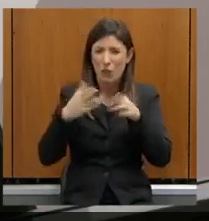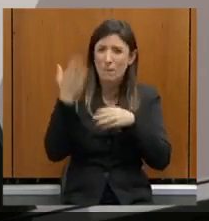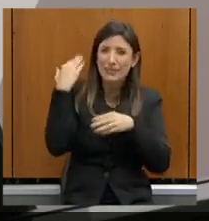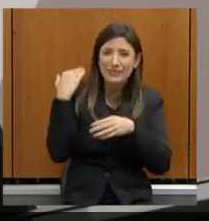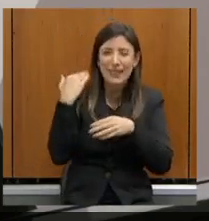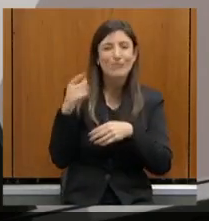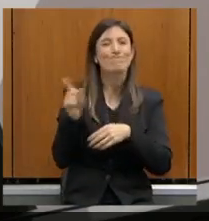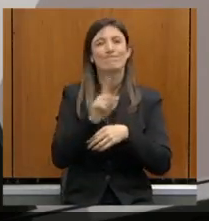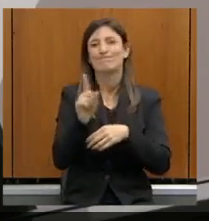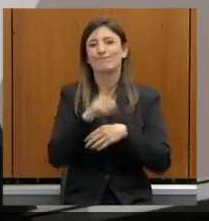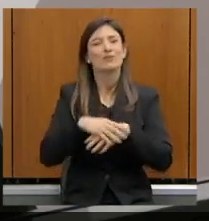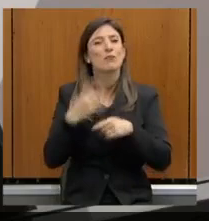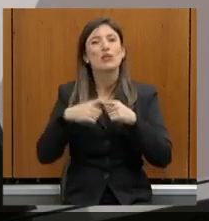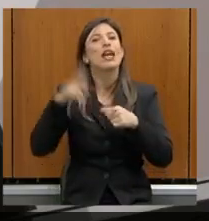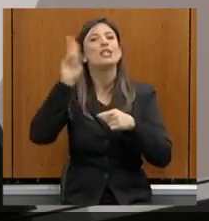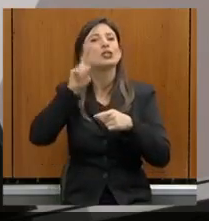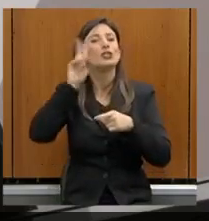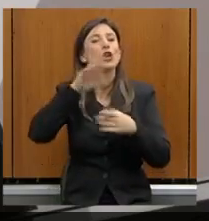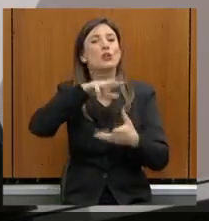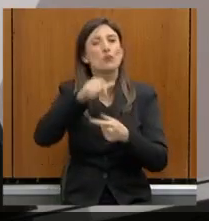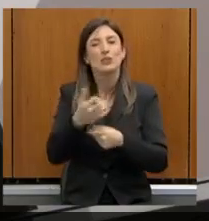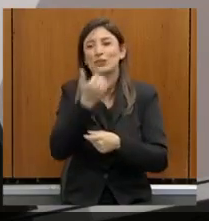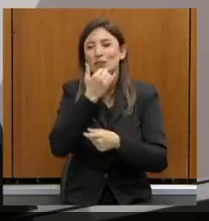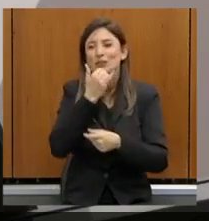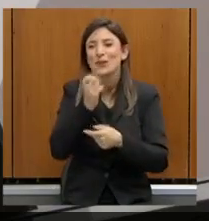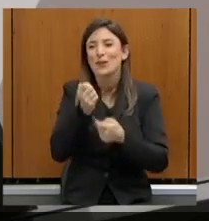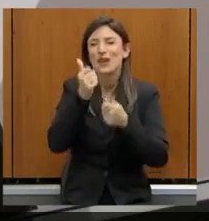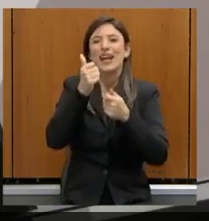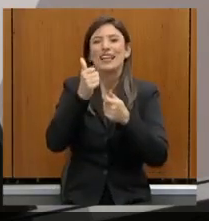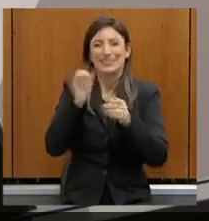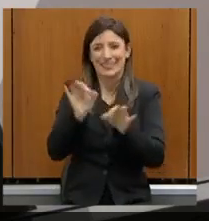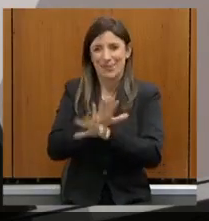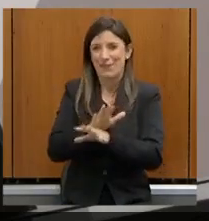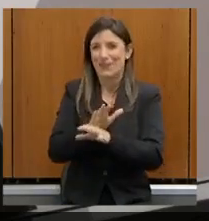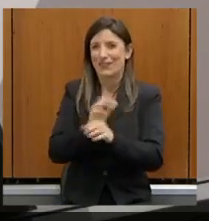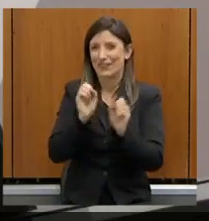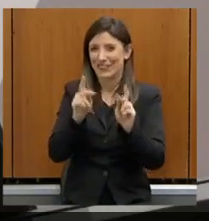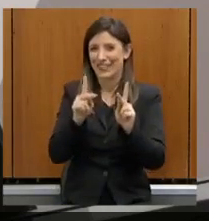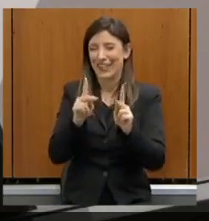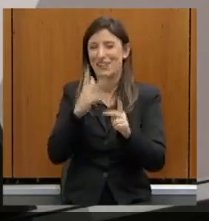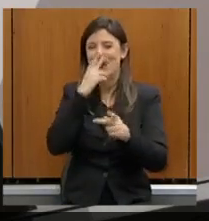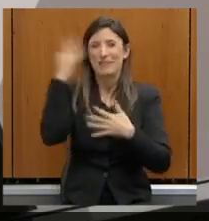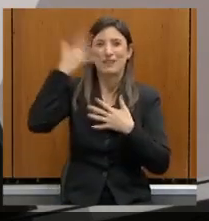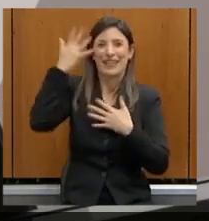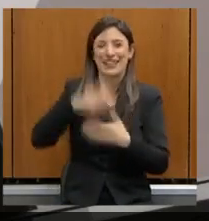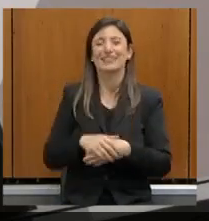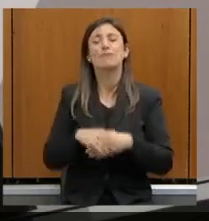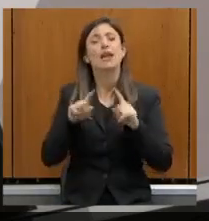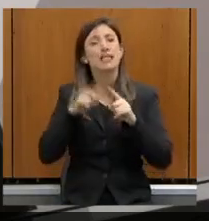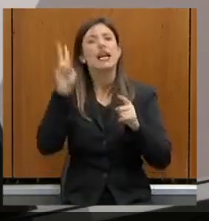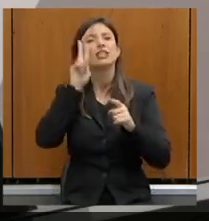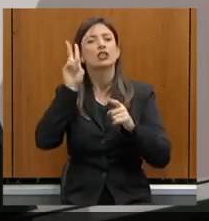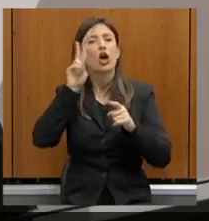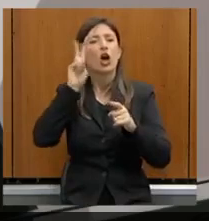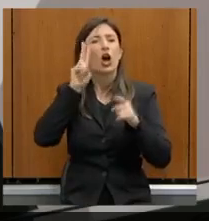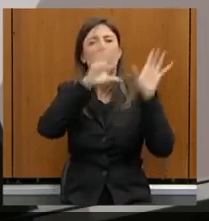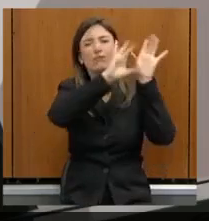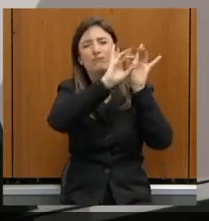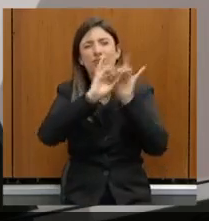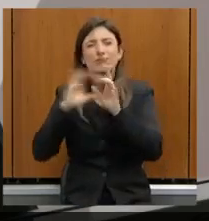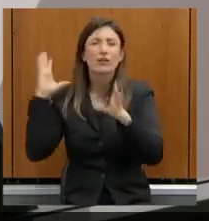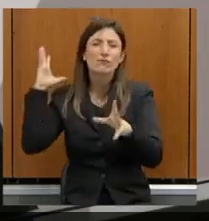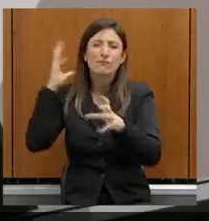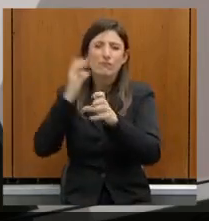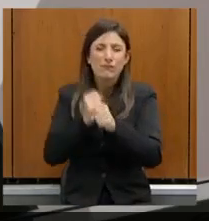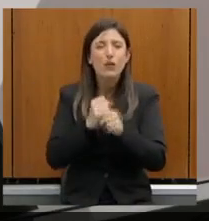humanidade, já finaliza, gente, que já virou palestra aqui, mas a história da humanidade mostra que toda peste tem